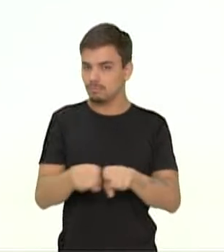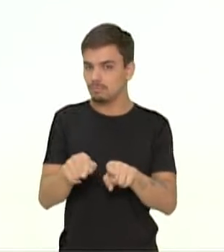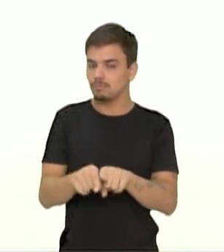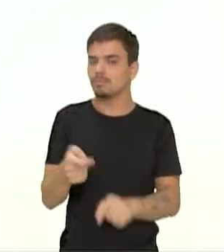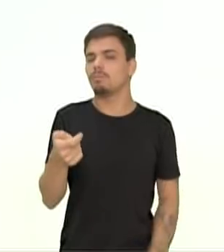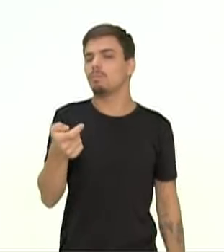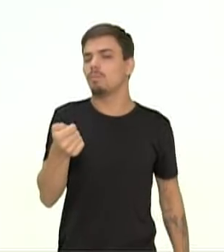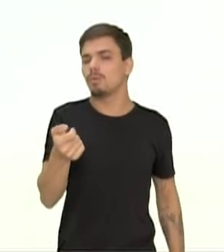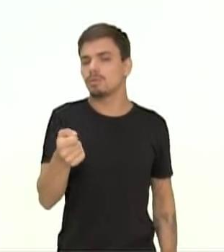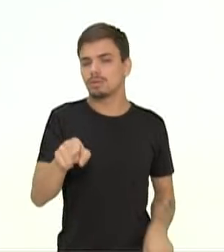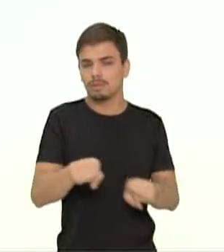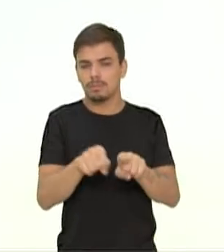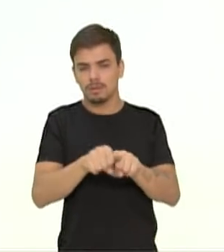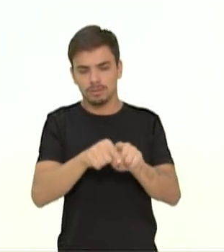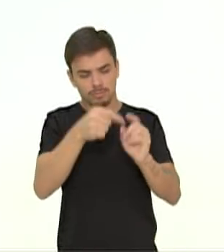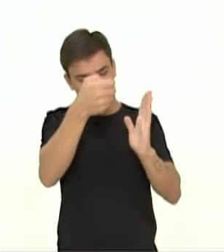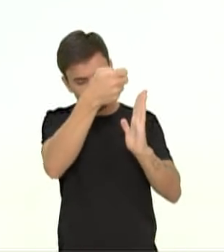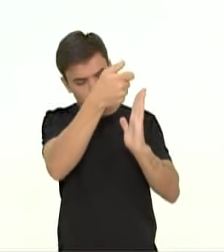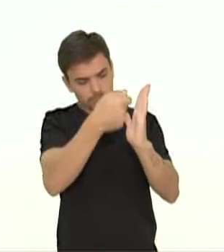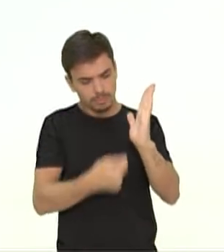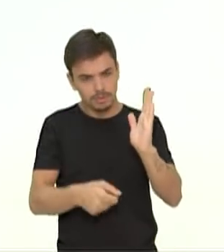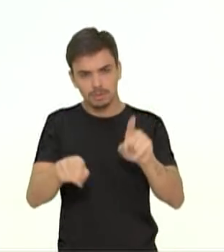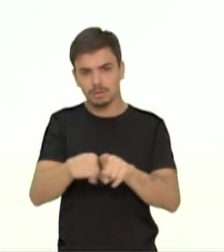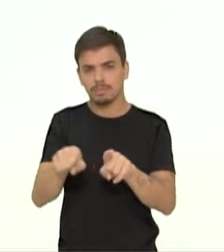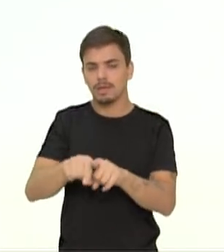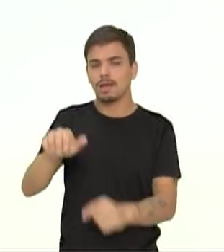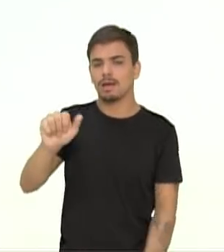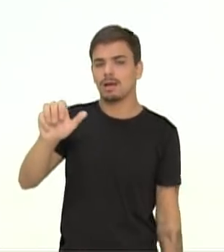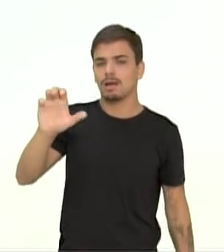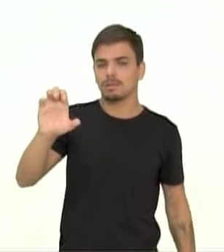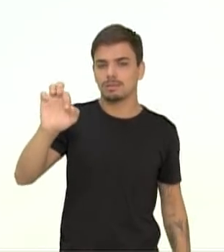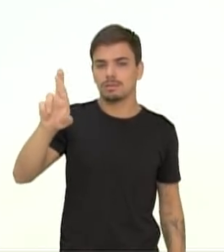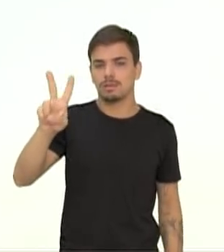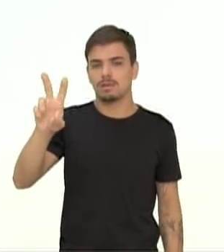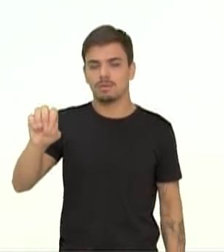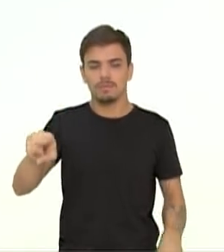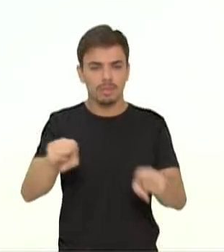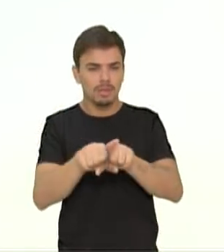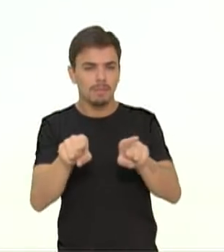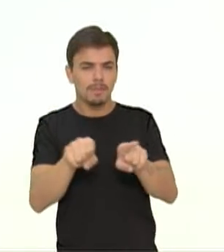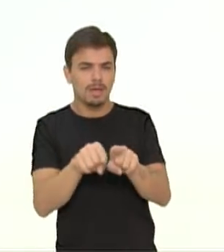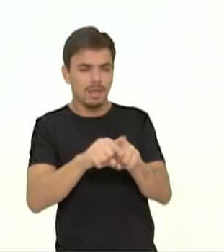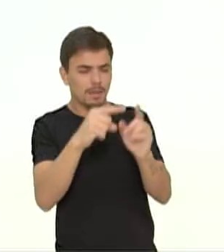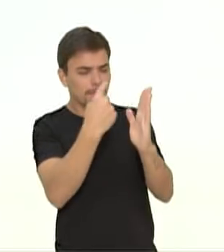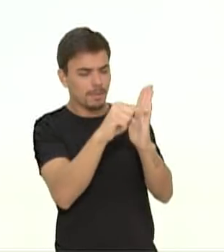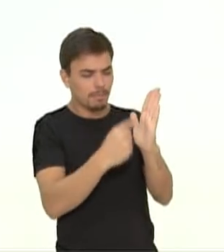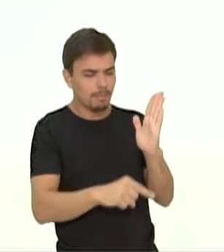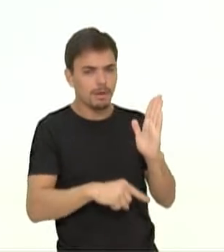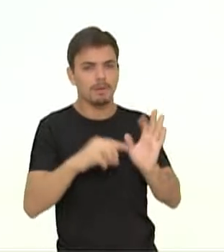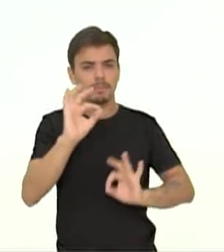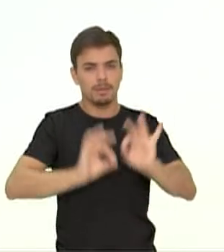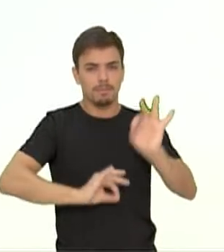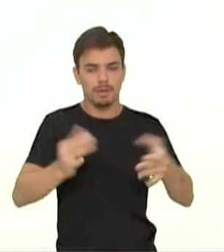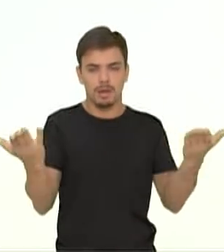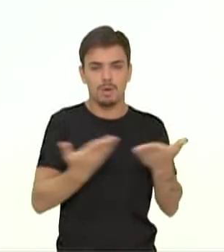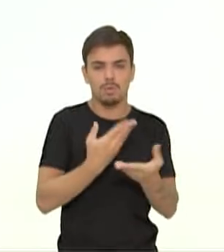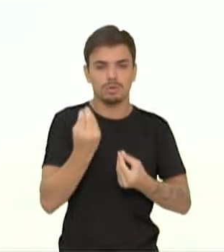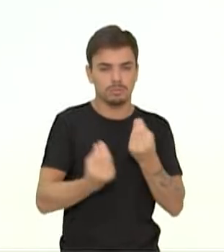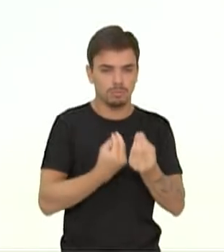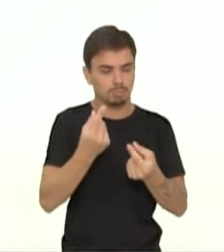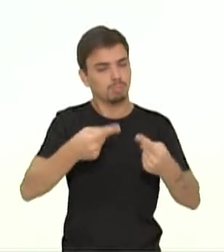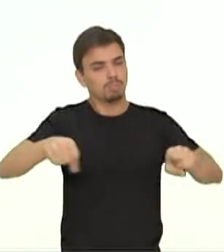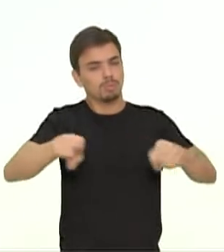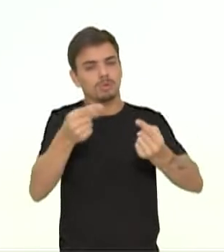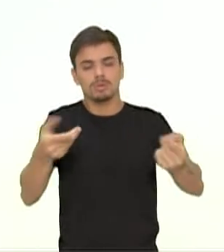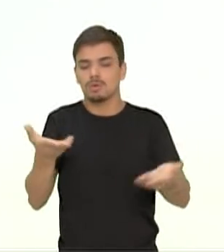sobre repertório, acervo, pesquisa musical, a nossa playlist que a gente monta hoje em dia. E na aula